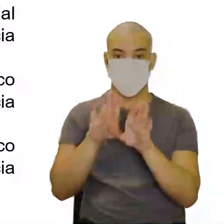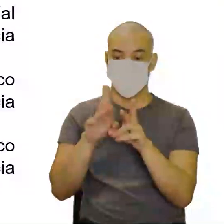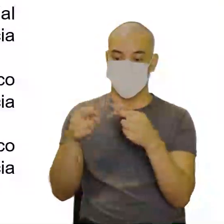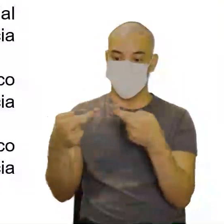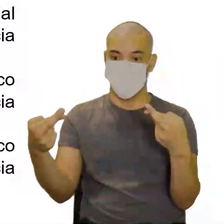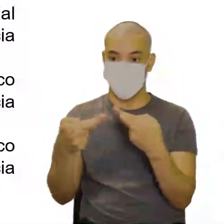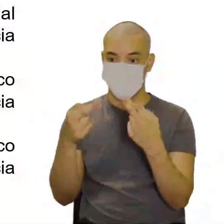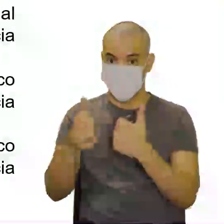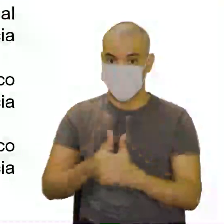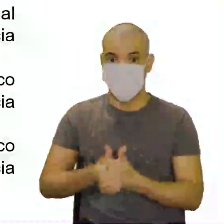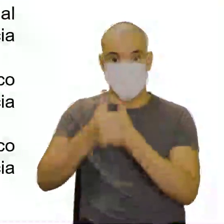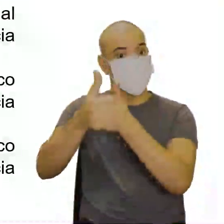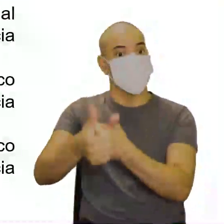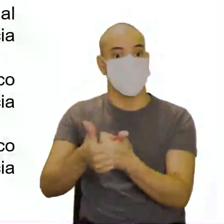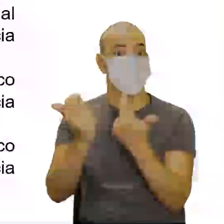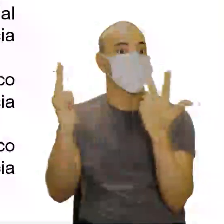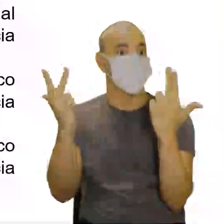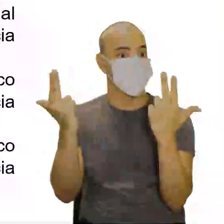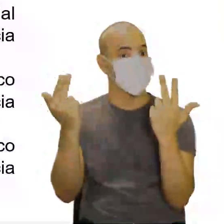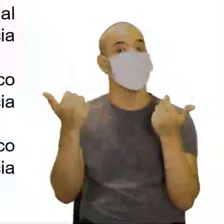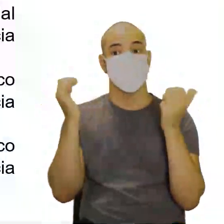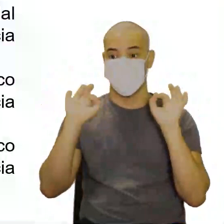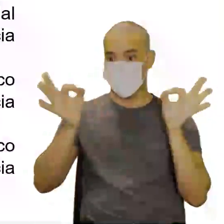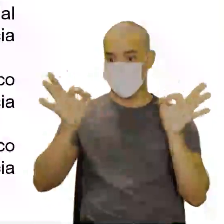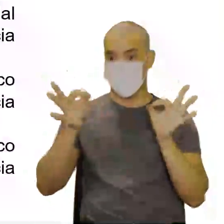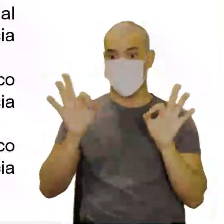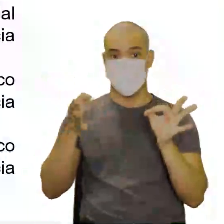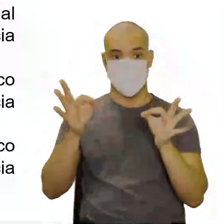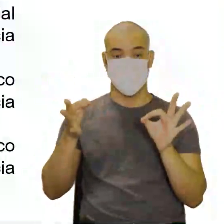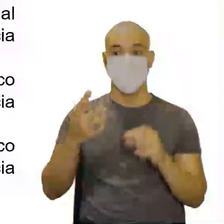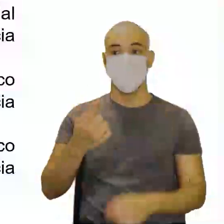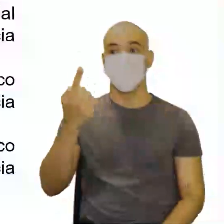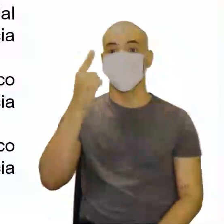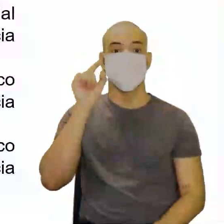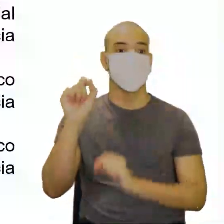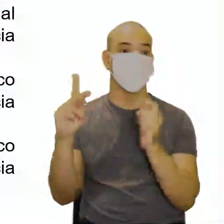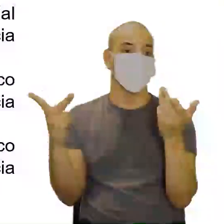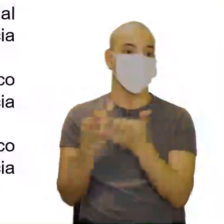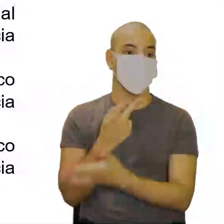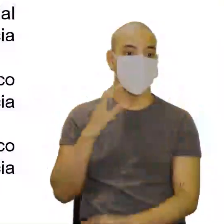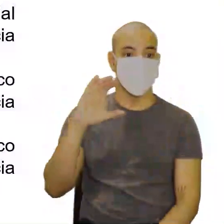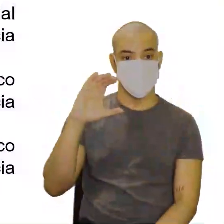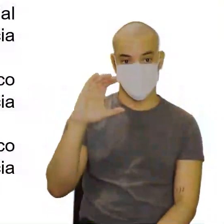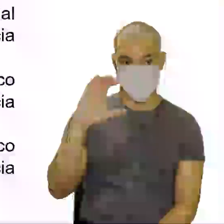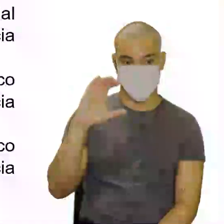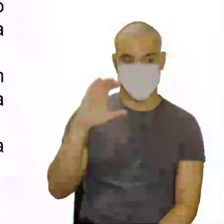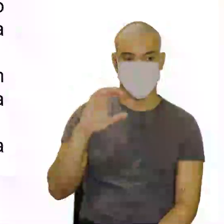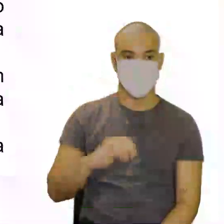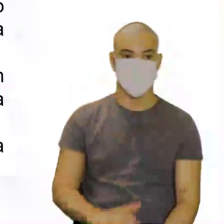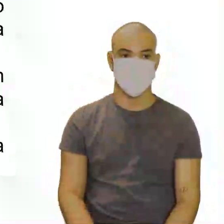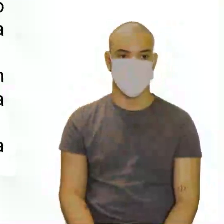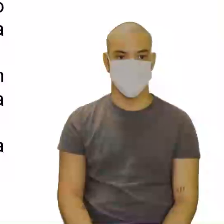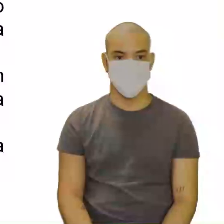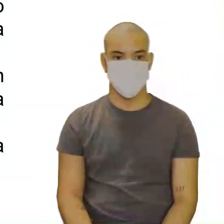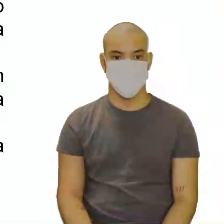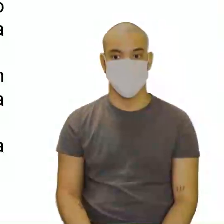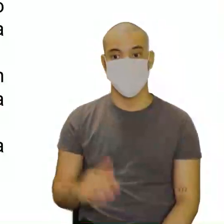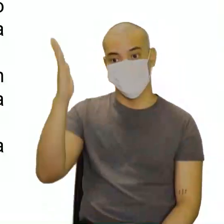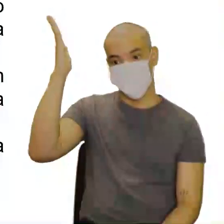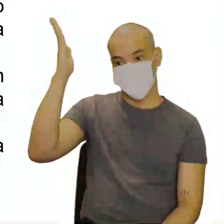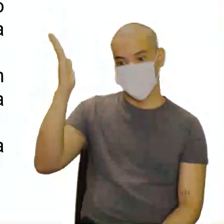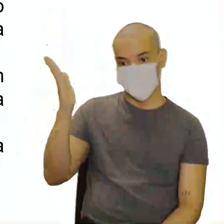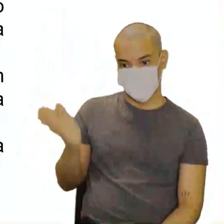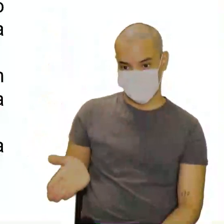resistência equivalente também, tá? Vamos ver o que tem errado aqui na letra C. Ó, vou colocar aqui para vocês, tá aqui, olha